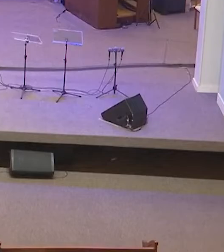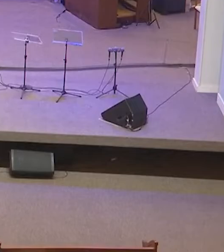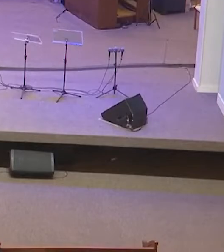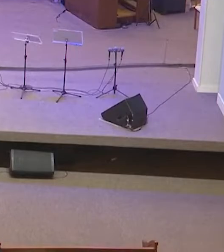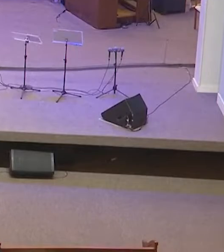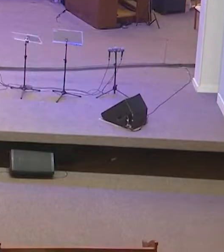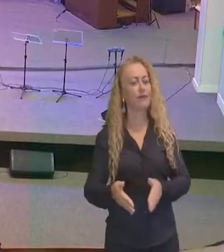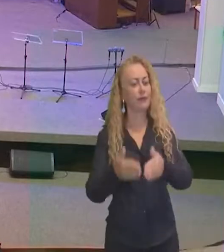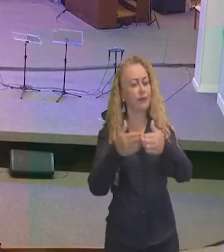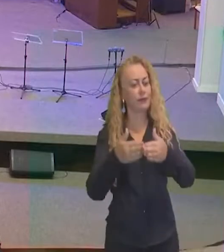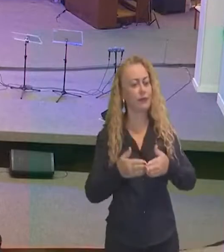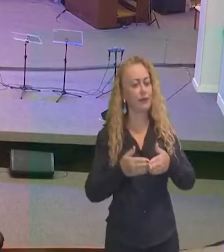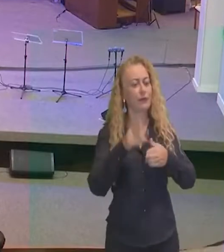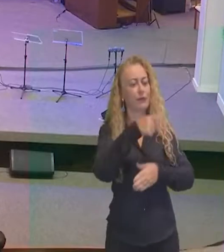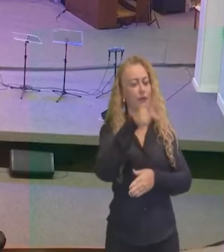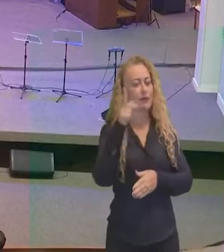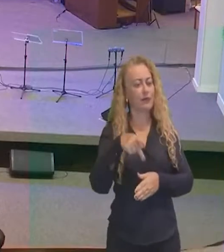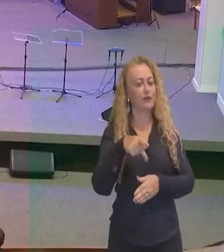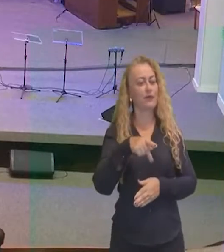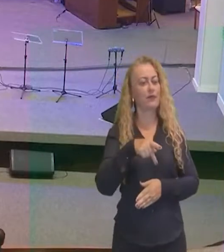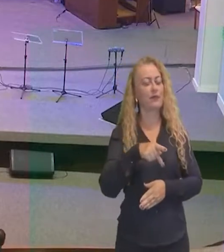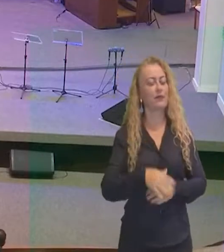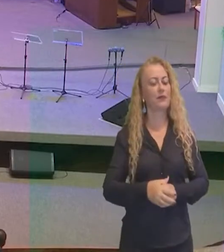Por favor, pastor Vitor.